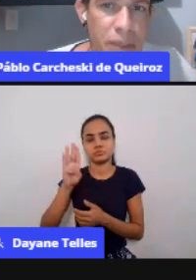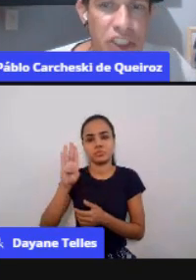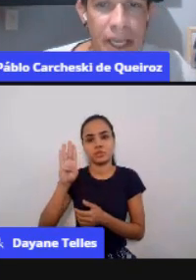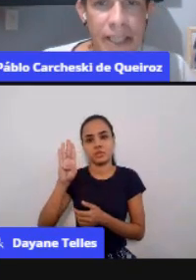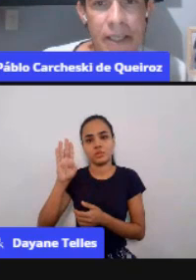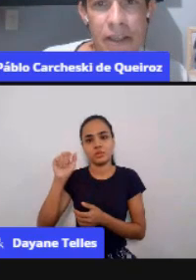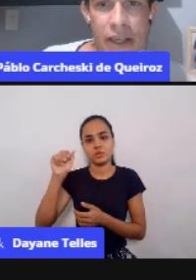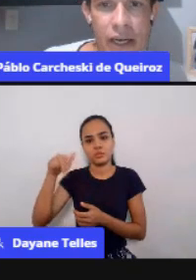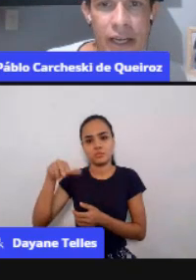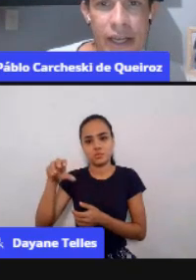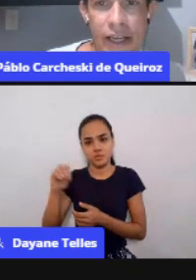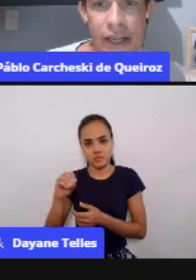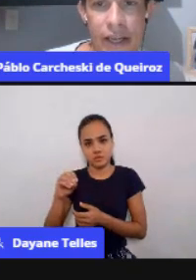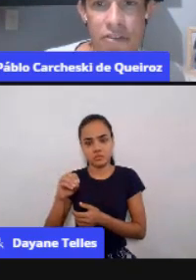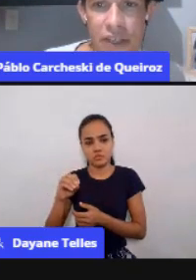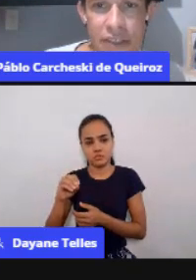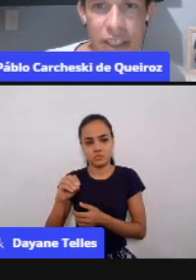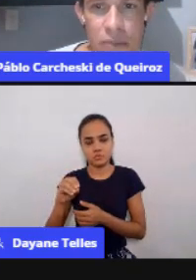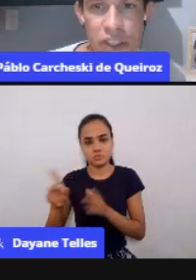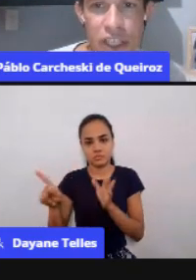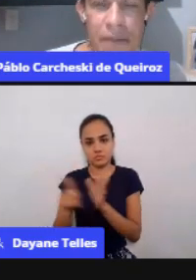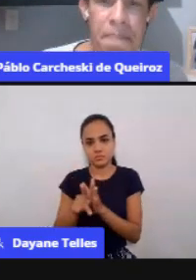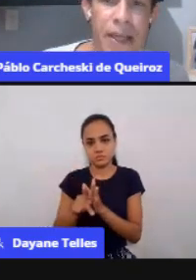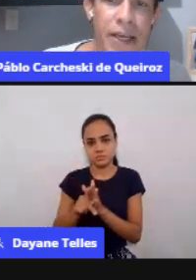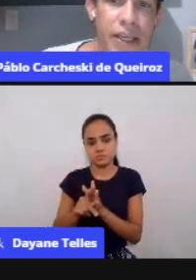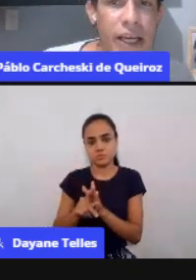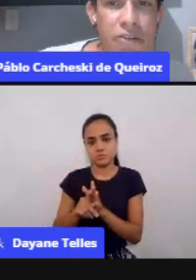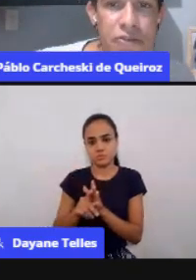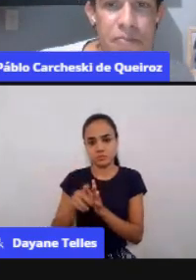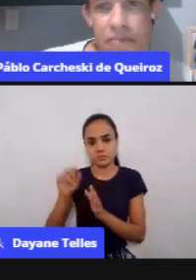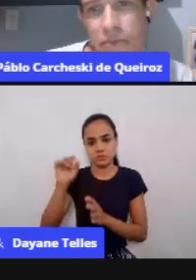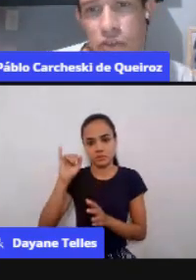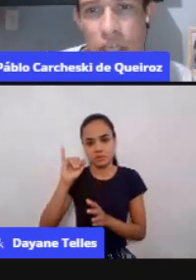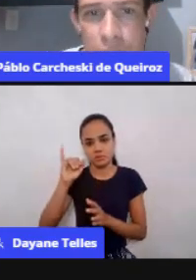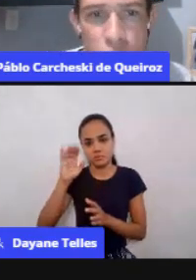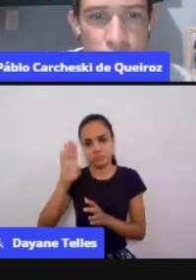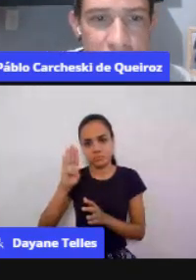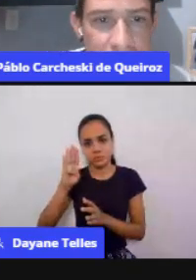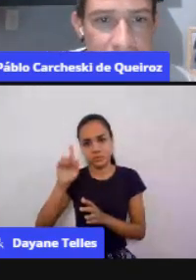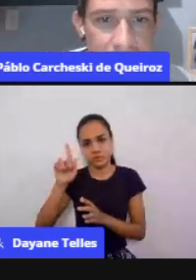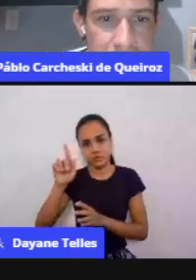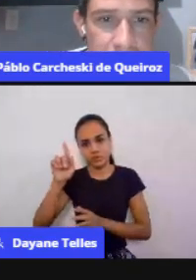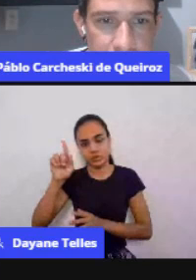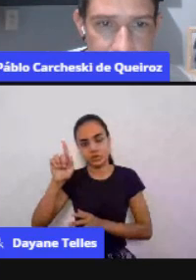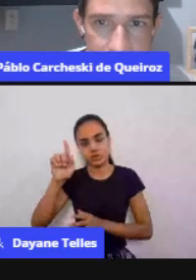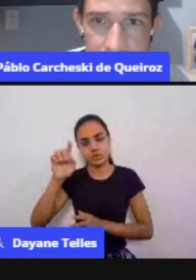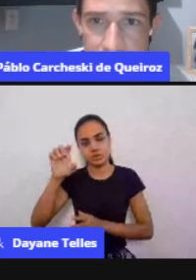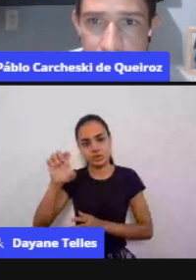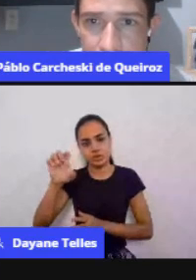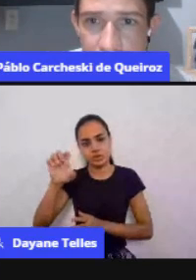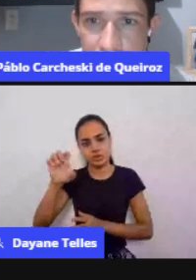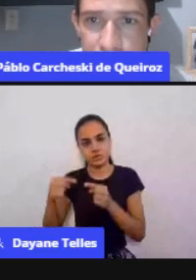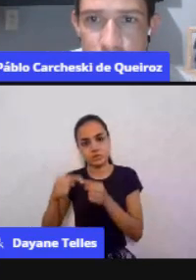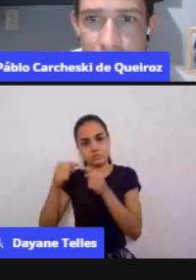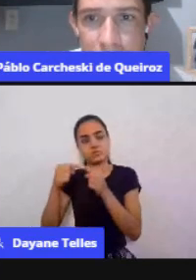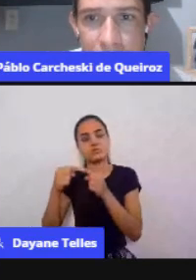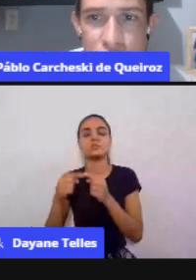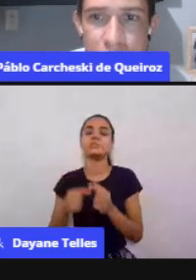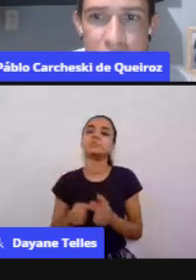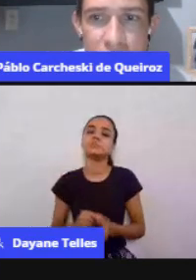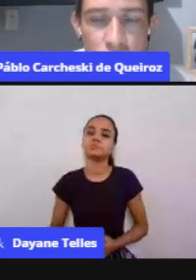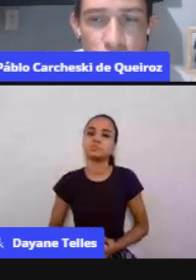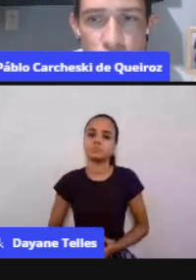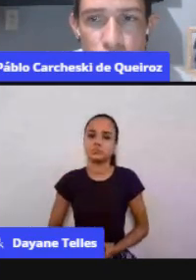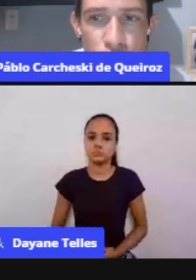questão do IBGE, né? Ela é referenciada ao IBGE. E aí, vou ler com vocês aí, né? A figura